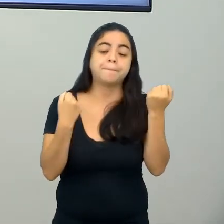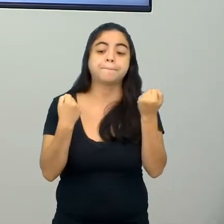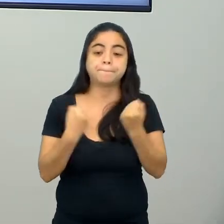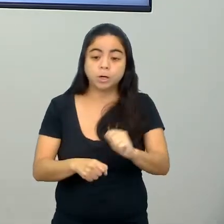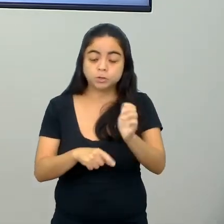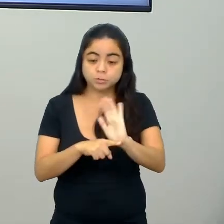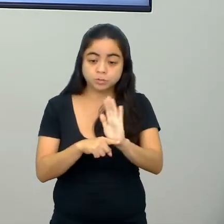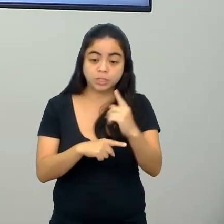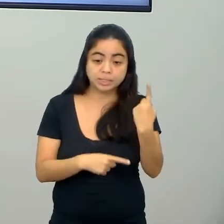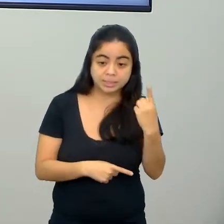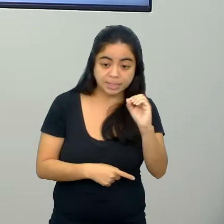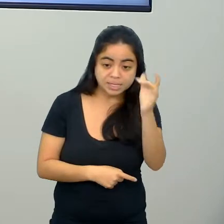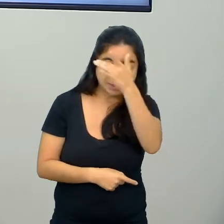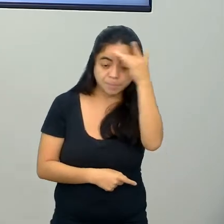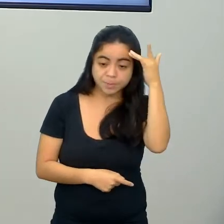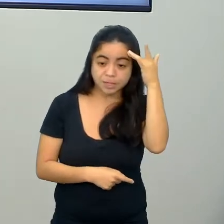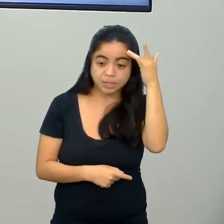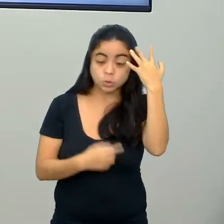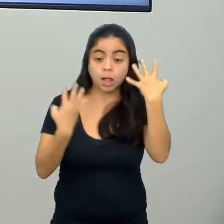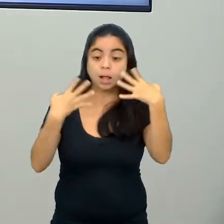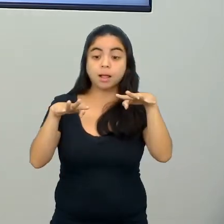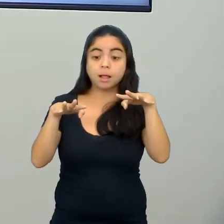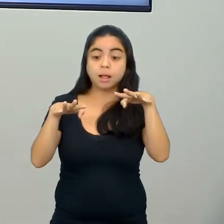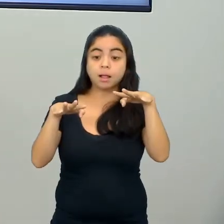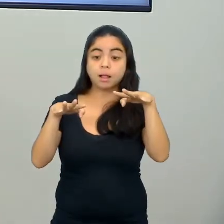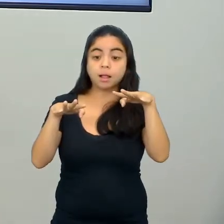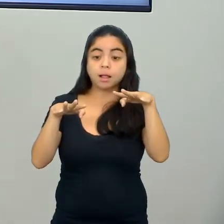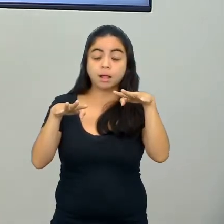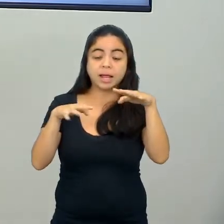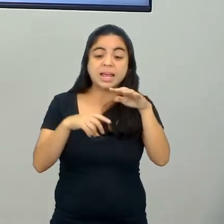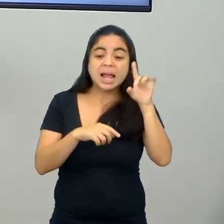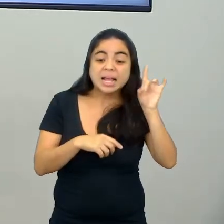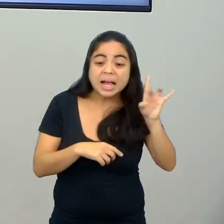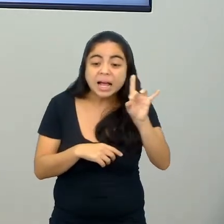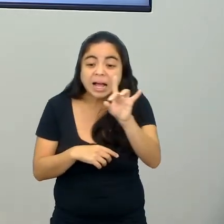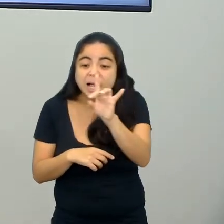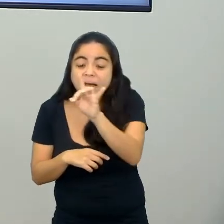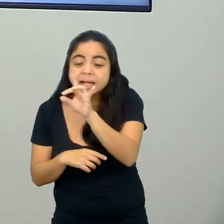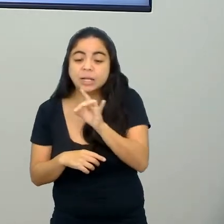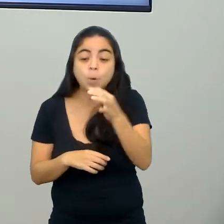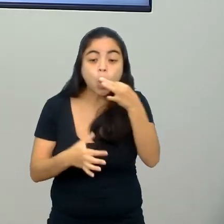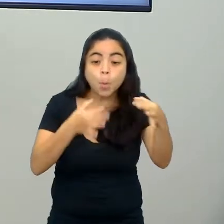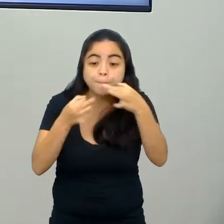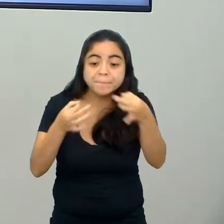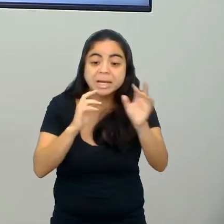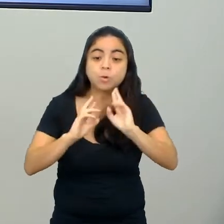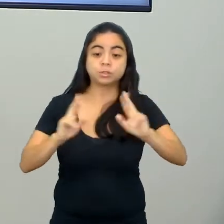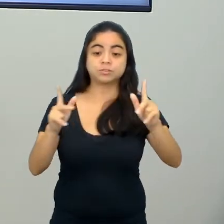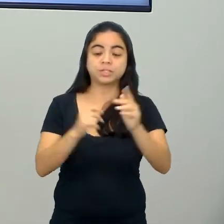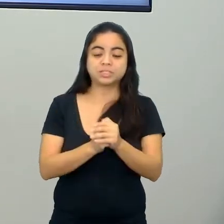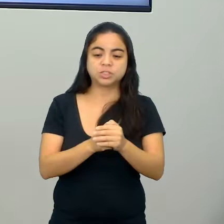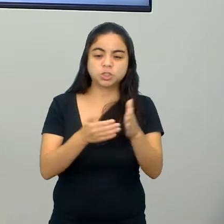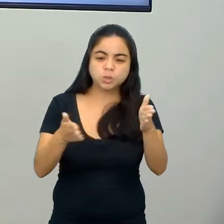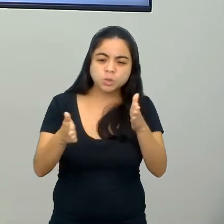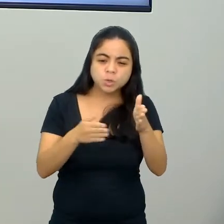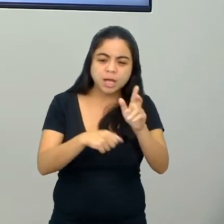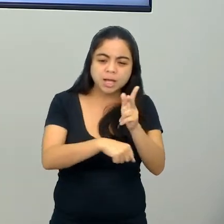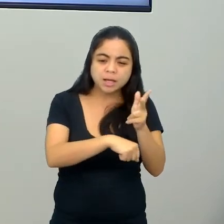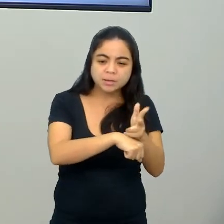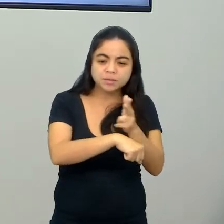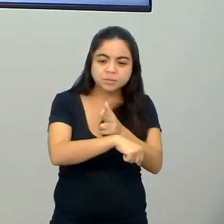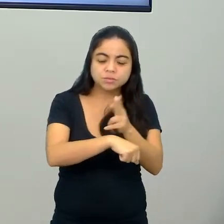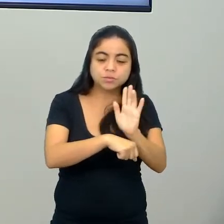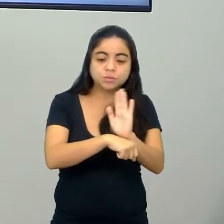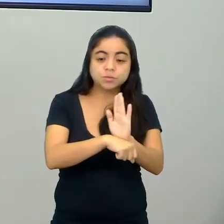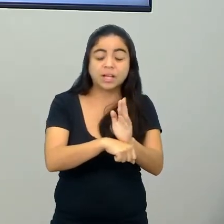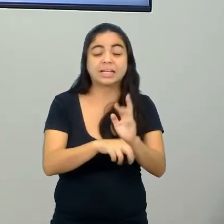filme com 10 pessoas, é muito provável que as 10 pessoas tenham visões diferentes do filme, partes do filme que ela achou interessante diferente um